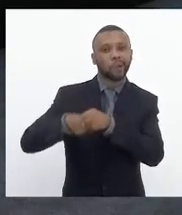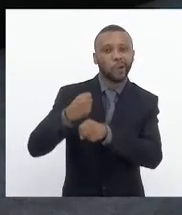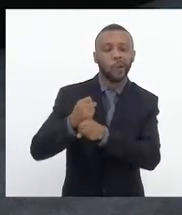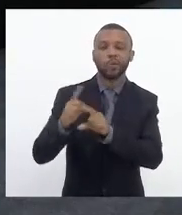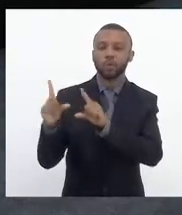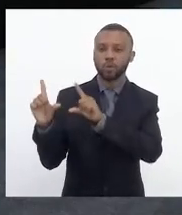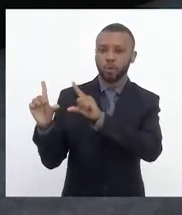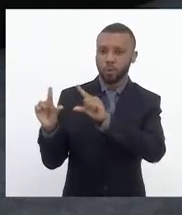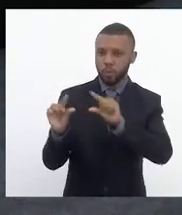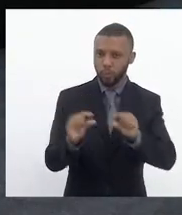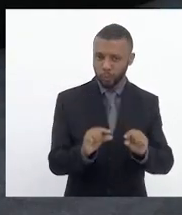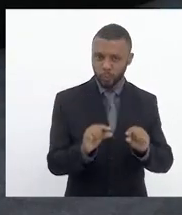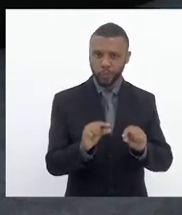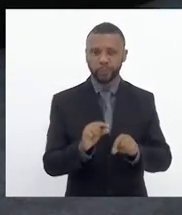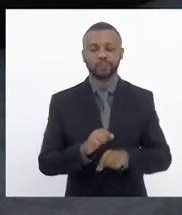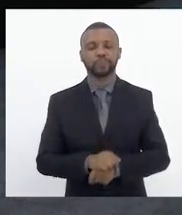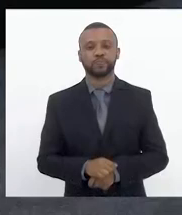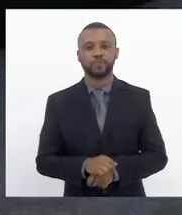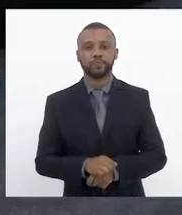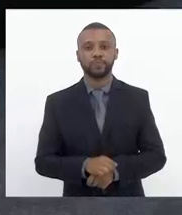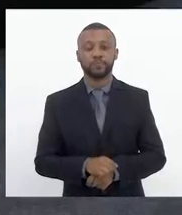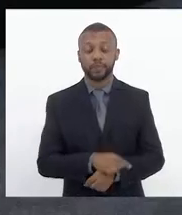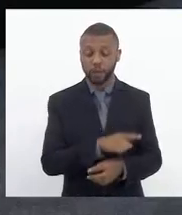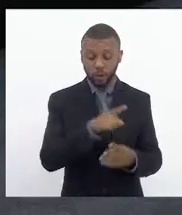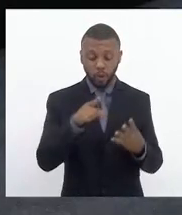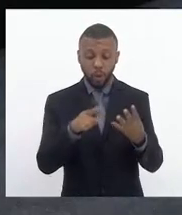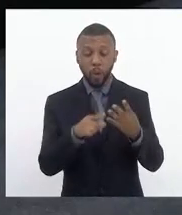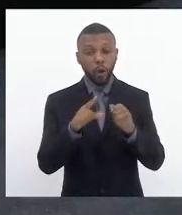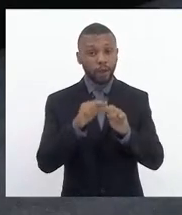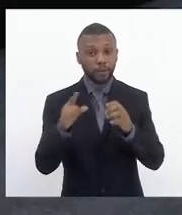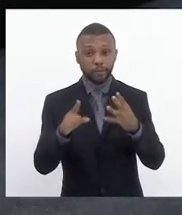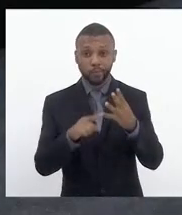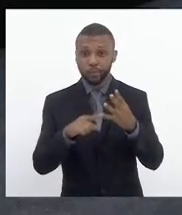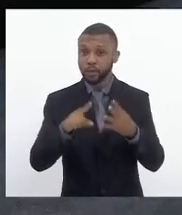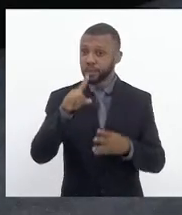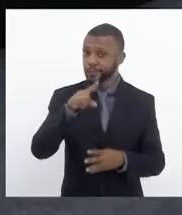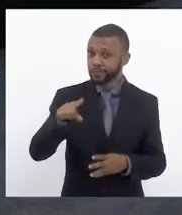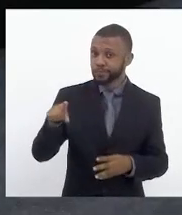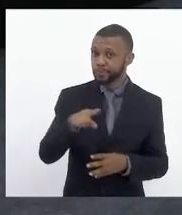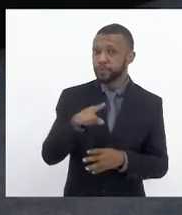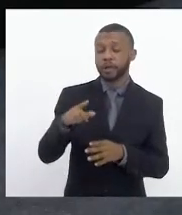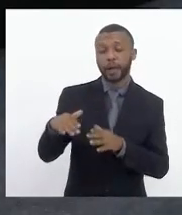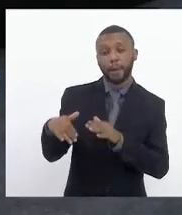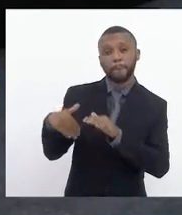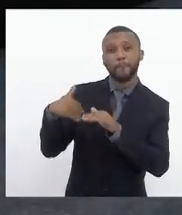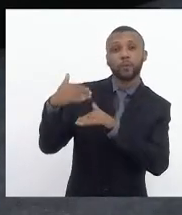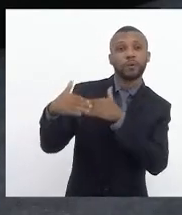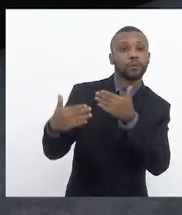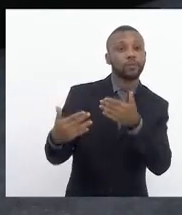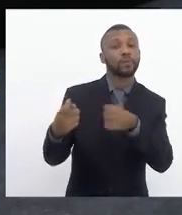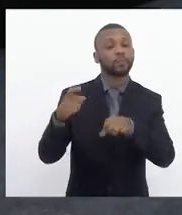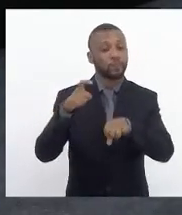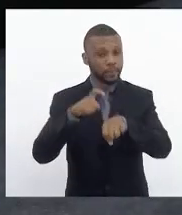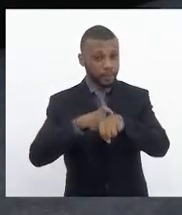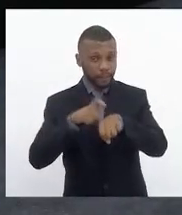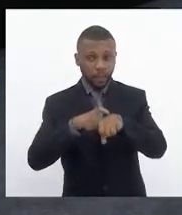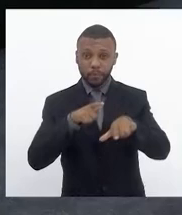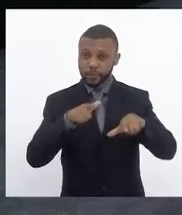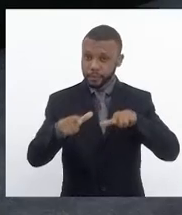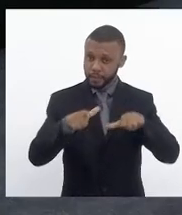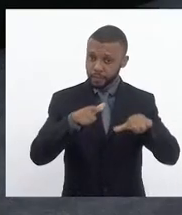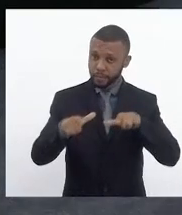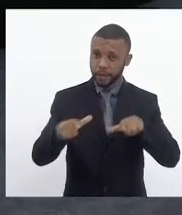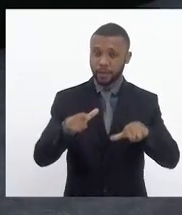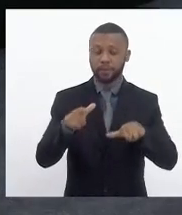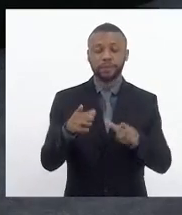é e ao mesmo tempo o artigo quarto né que Veda a progressão é exclusivamente por tempo de serviço encerrar por favor